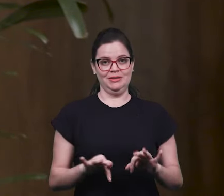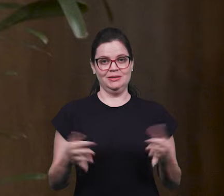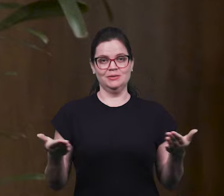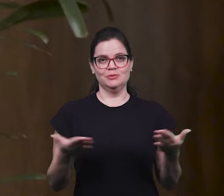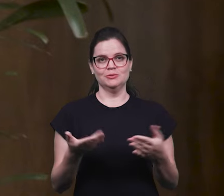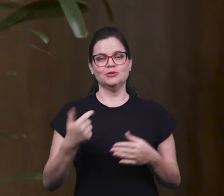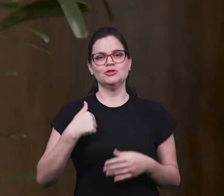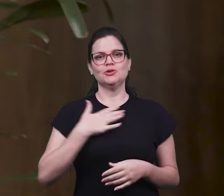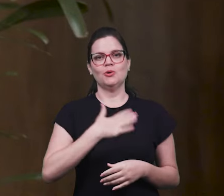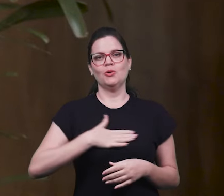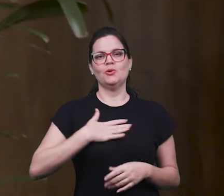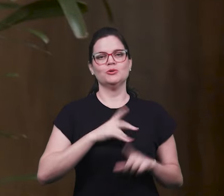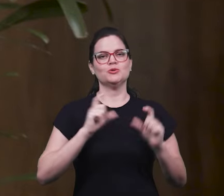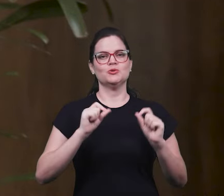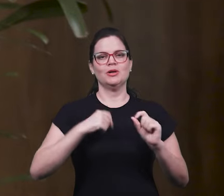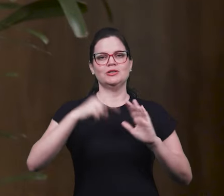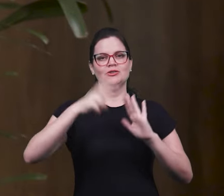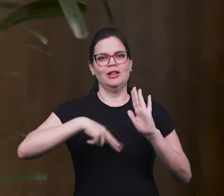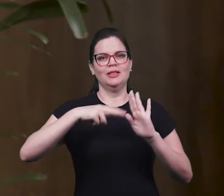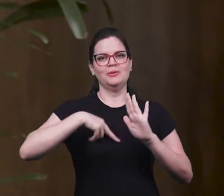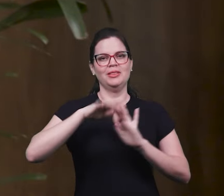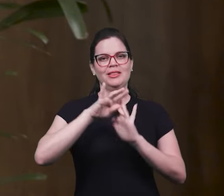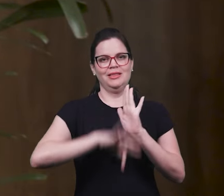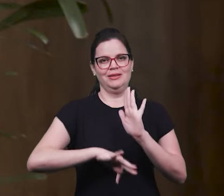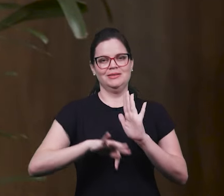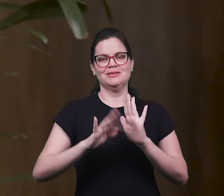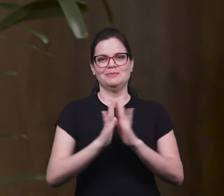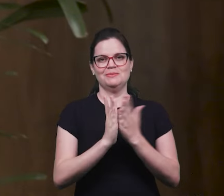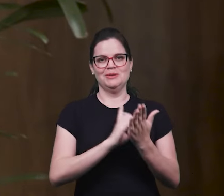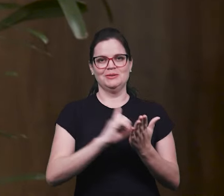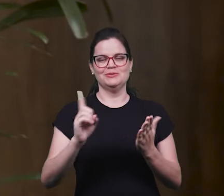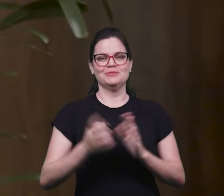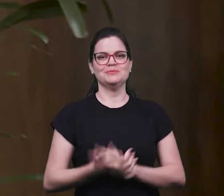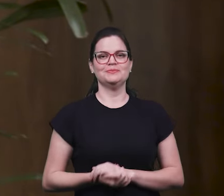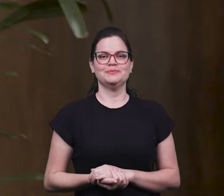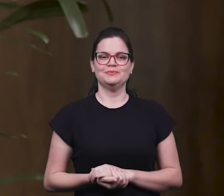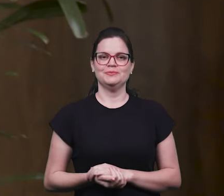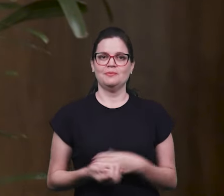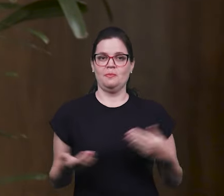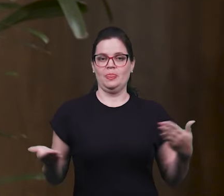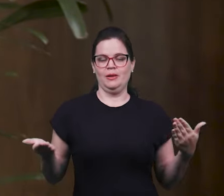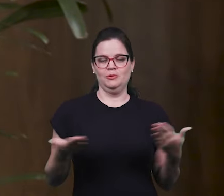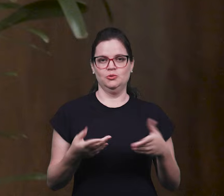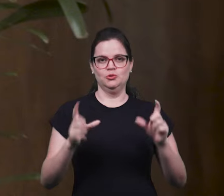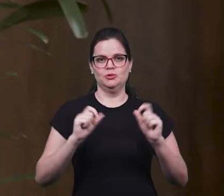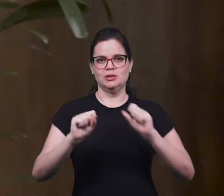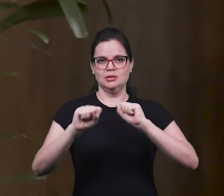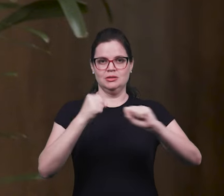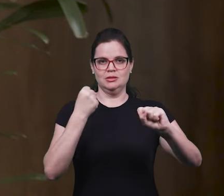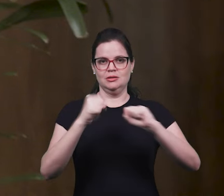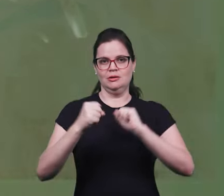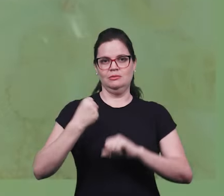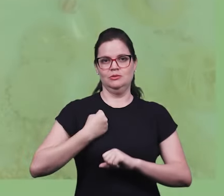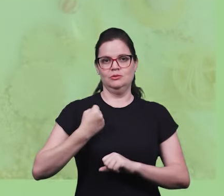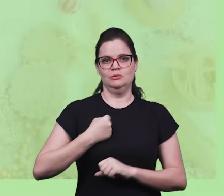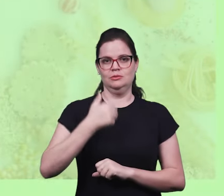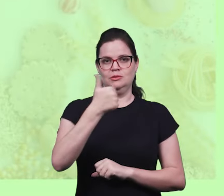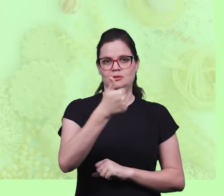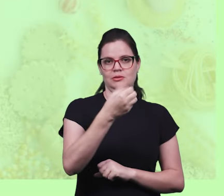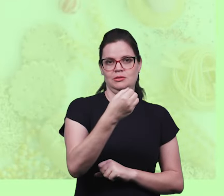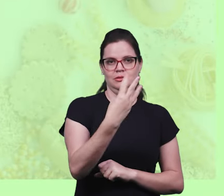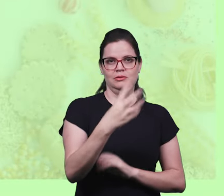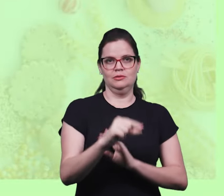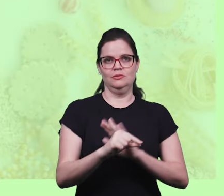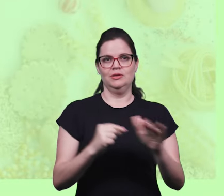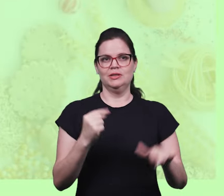Geralmente eu gosto de deixar um texto bíblico né paraa nossa reflexão e hoje vai estar lá em Salmo 103 eh